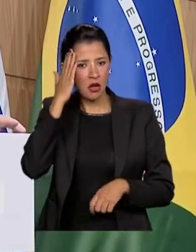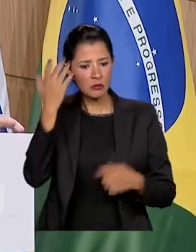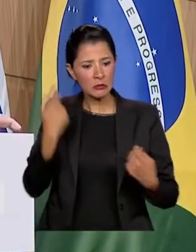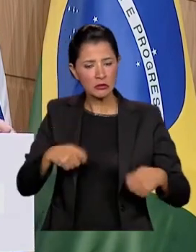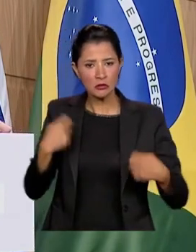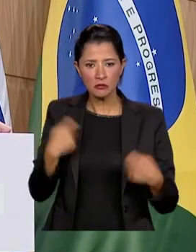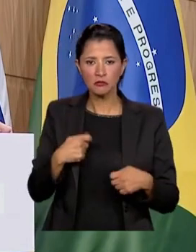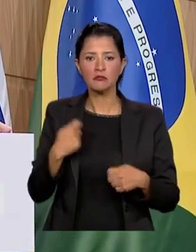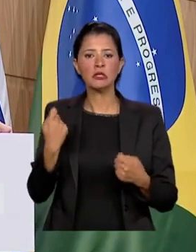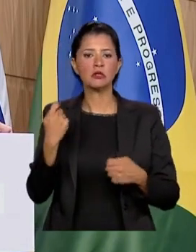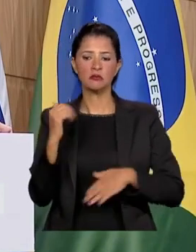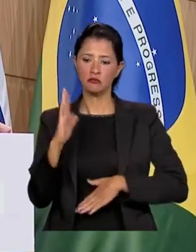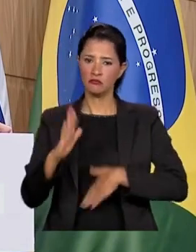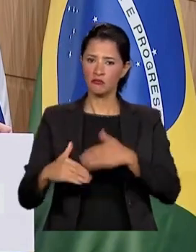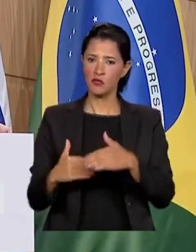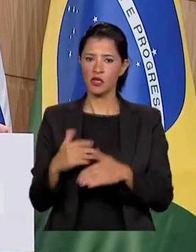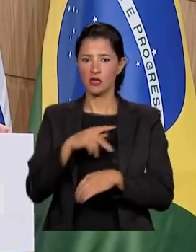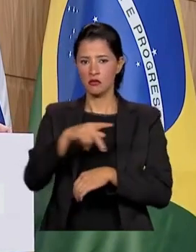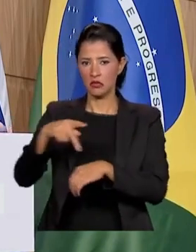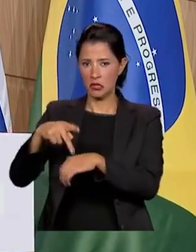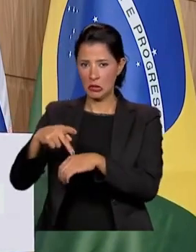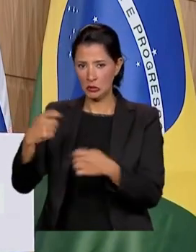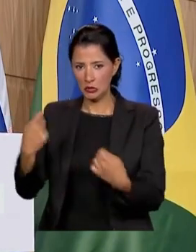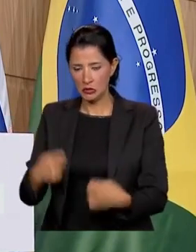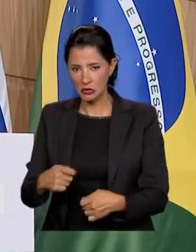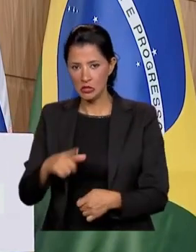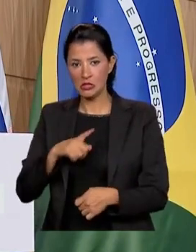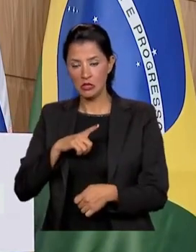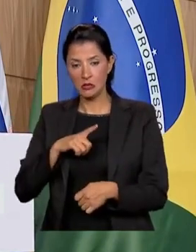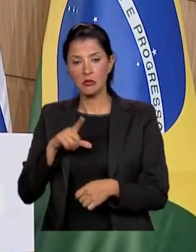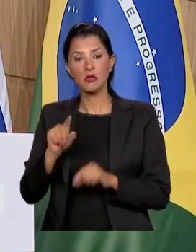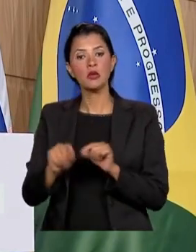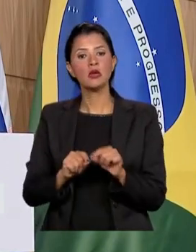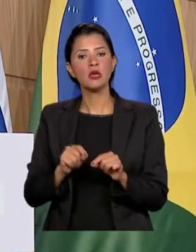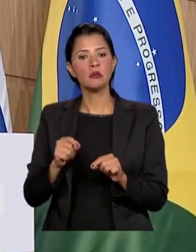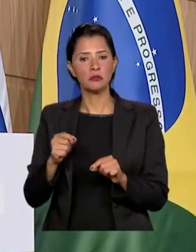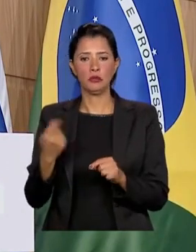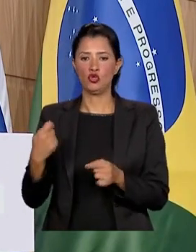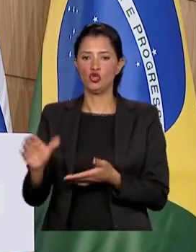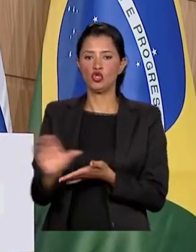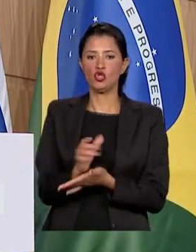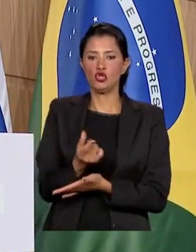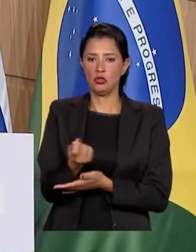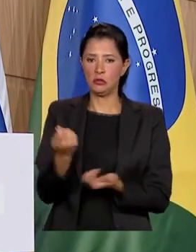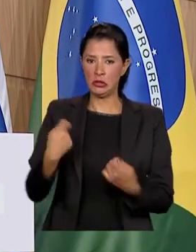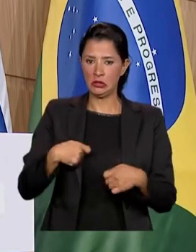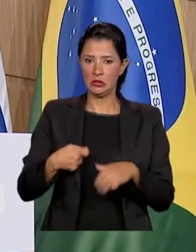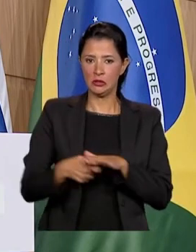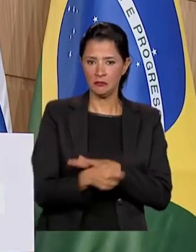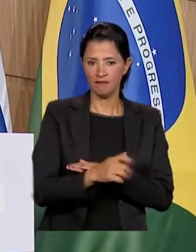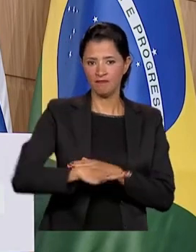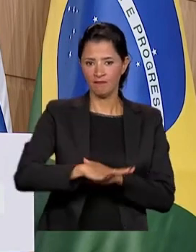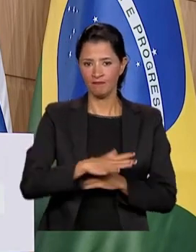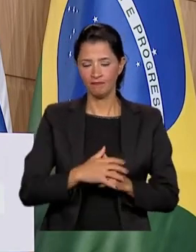de desenvolvimento dos países e que, portanto, precisa de dinheiro para fazer de investimento.